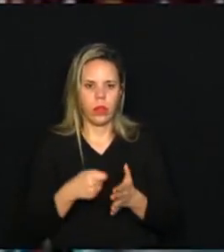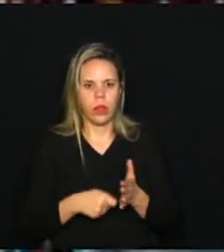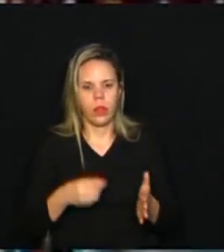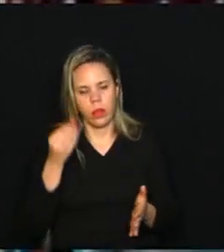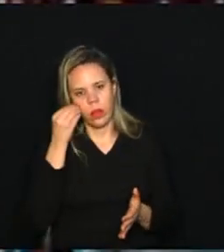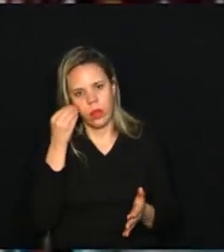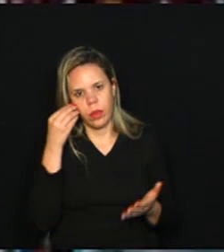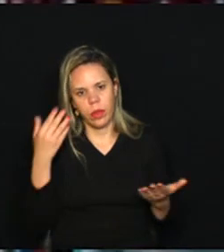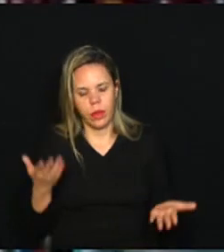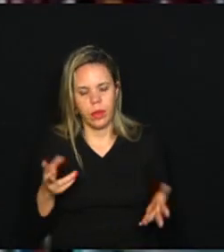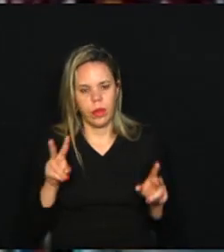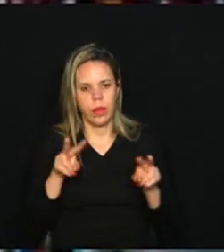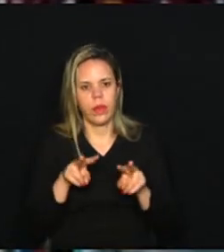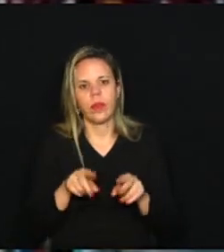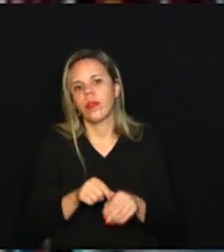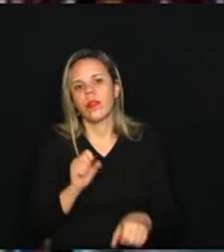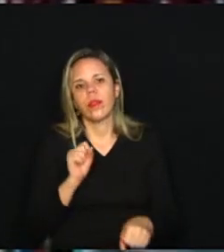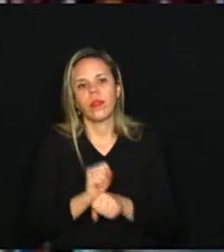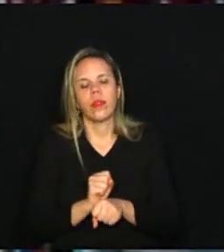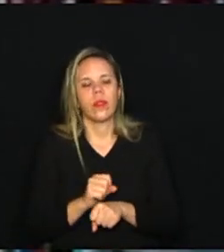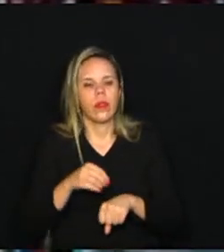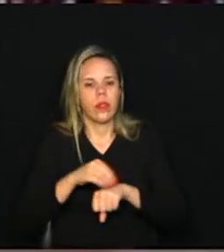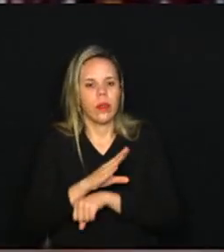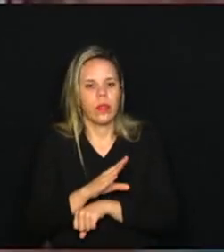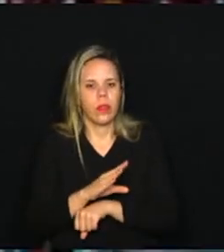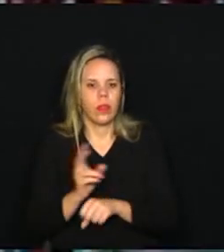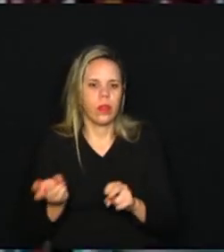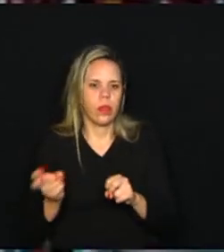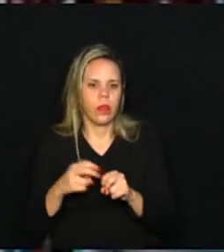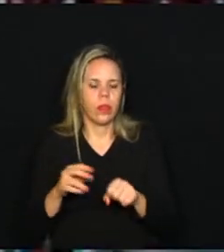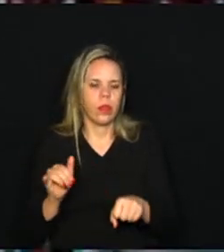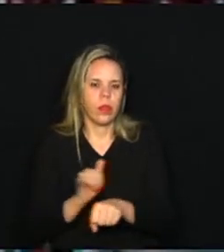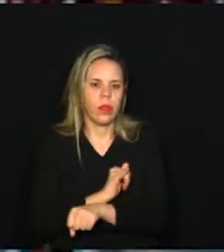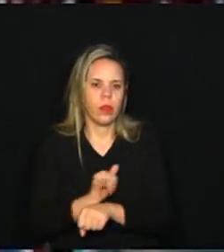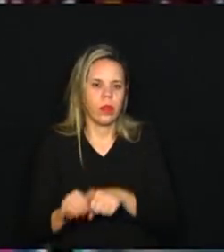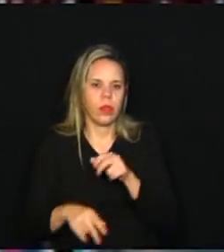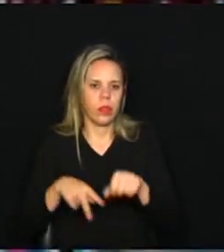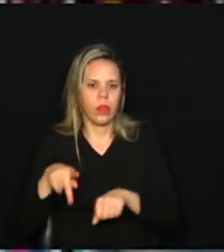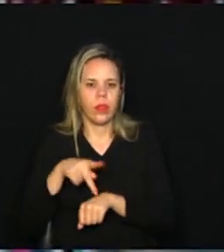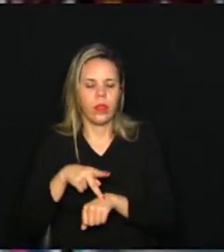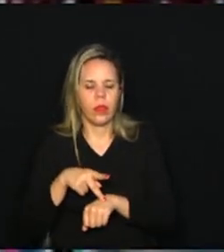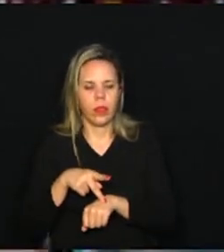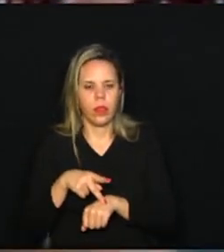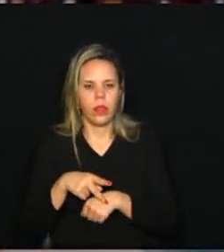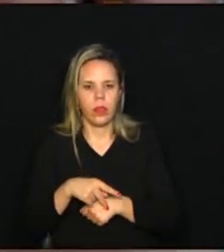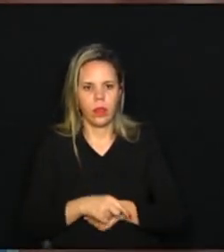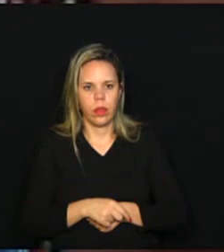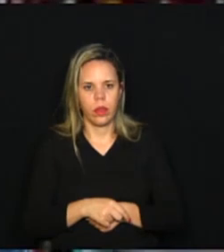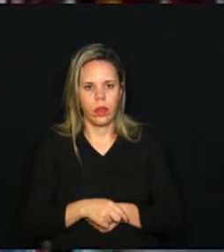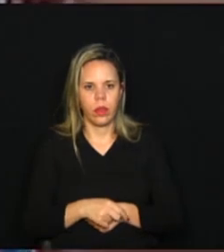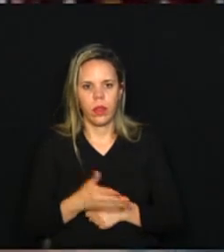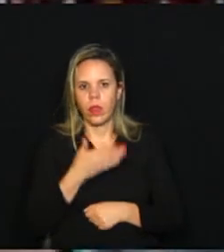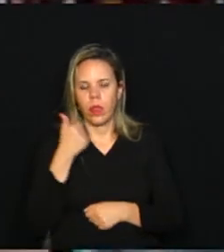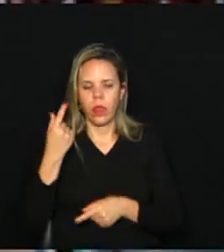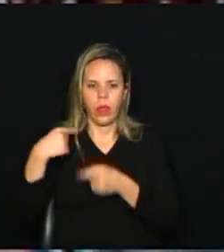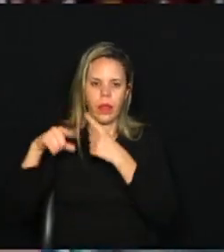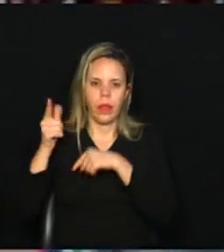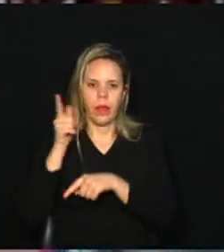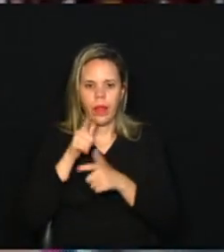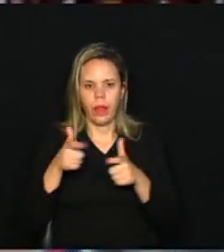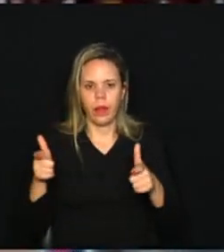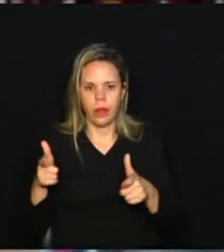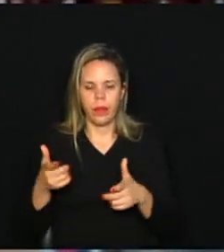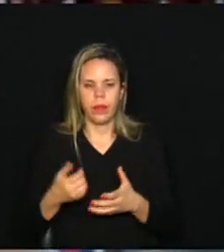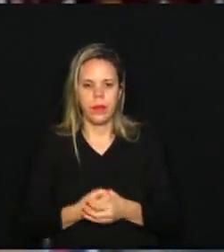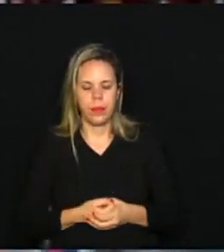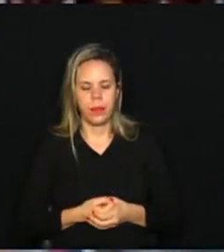testagem visando interromper a transmissão do vírus, que é a estratégia que os países que foram melhor sucedidos